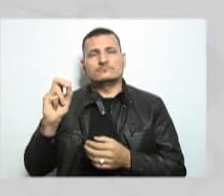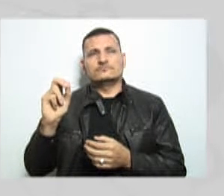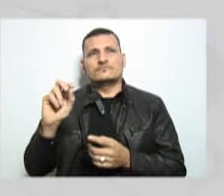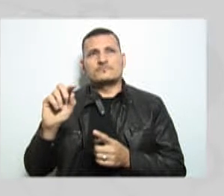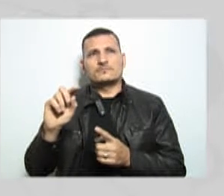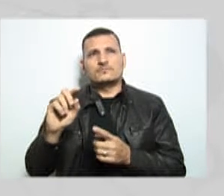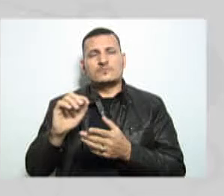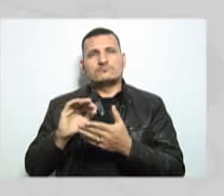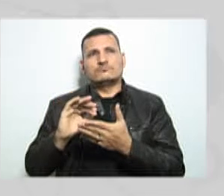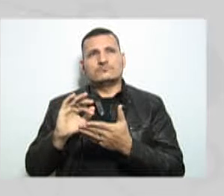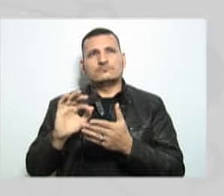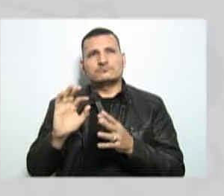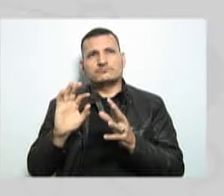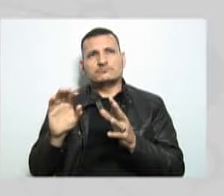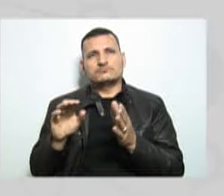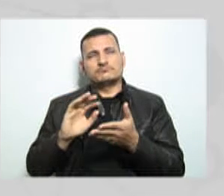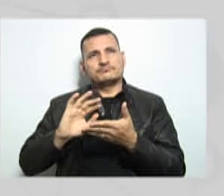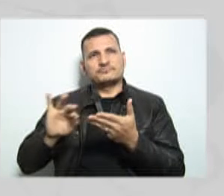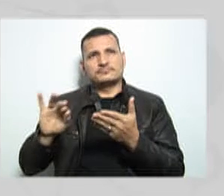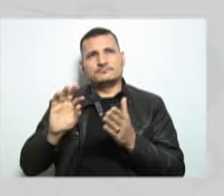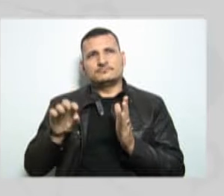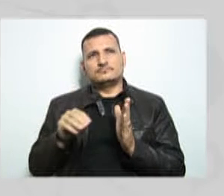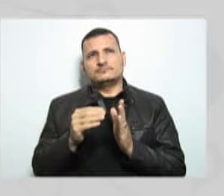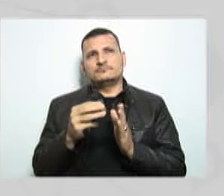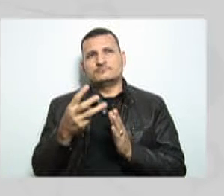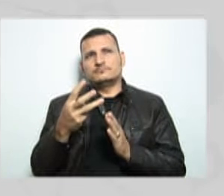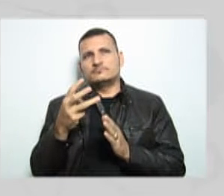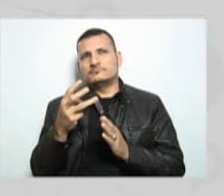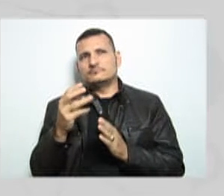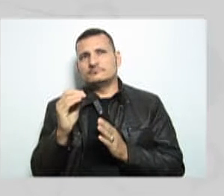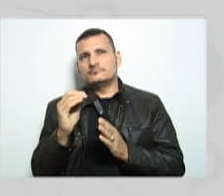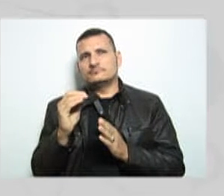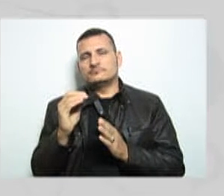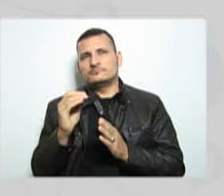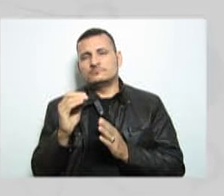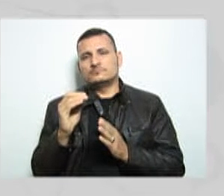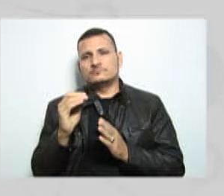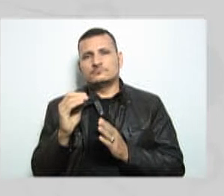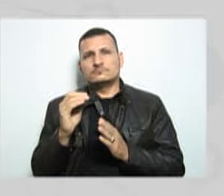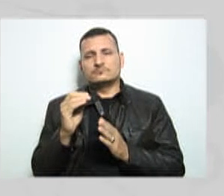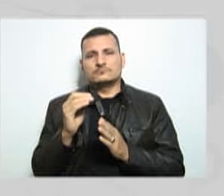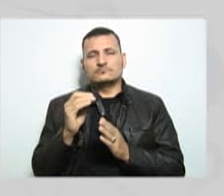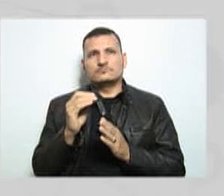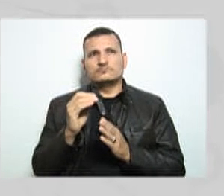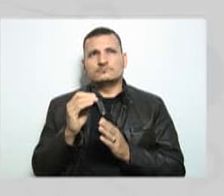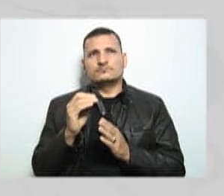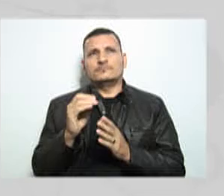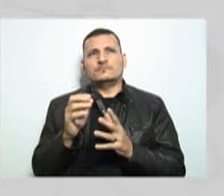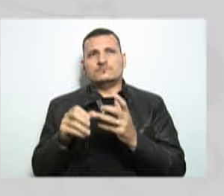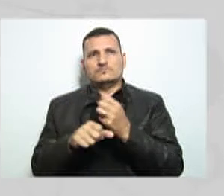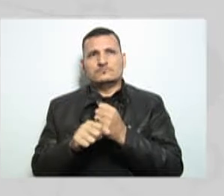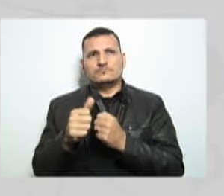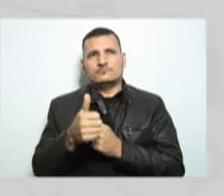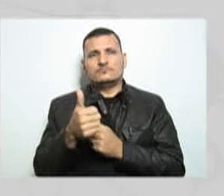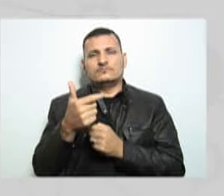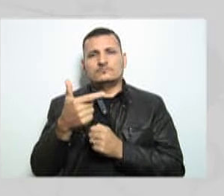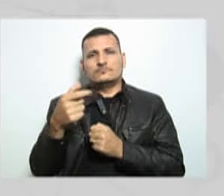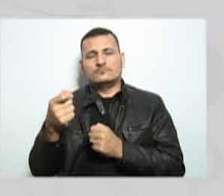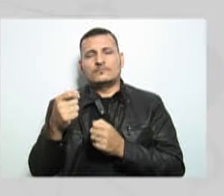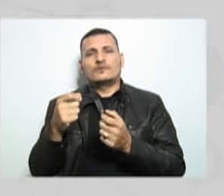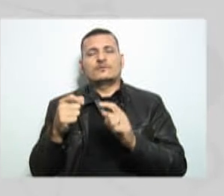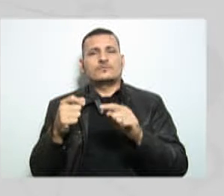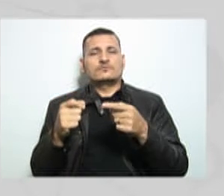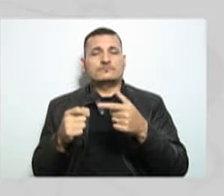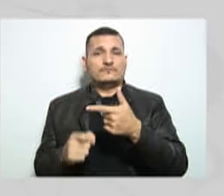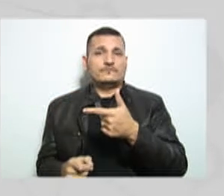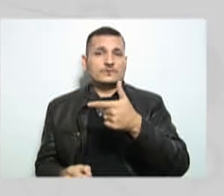30 primeiros que entraram, que tinha de saldo. A R$ 4,00, que ficou 120. Logo em seguida eu vou pegar 20